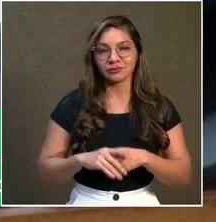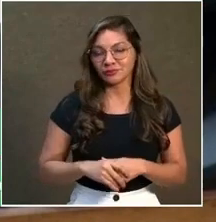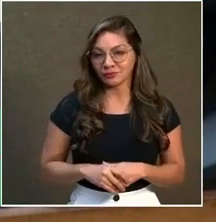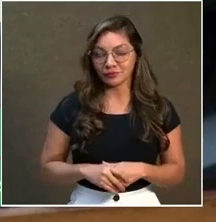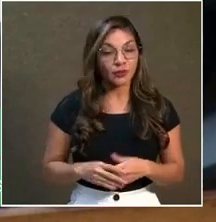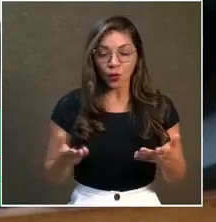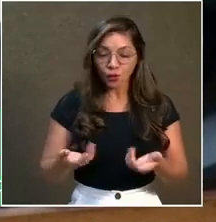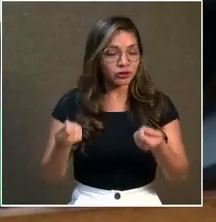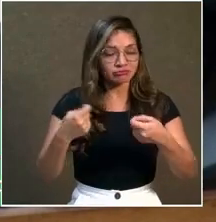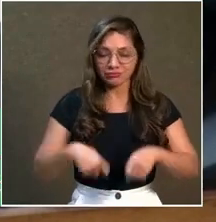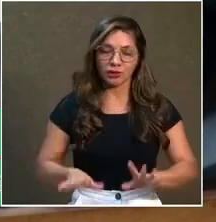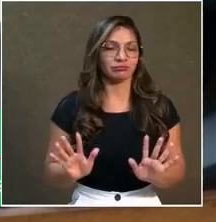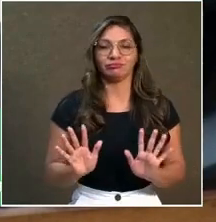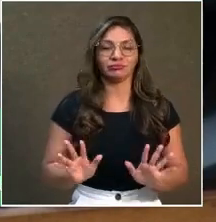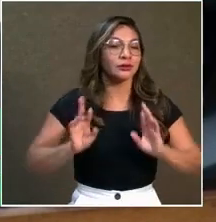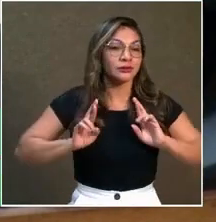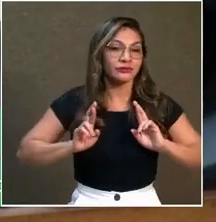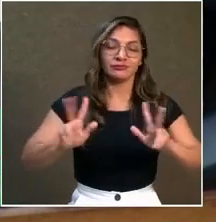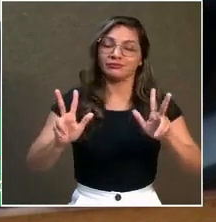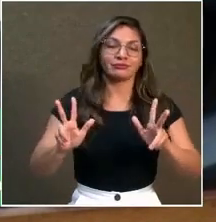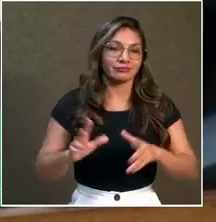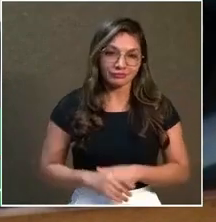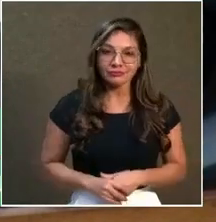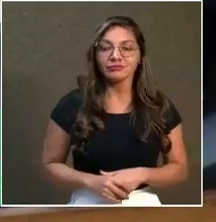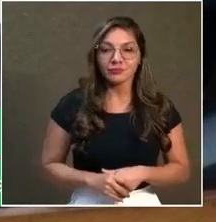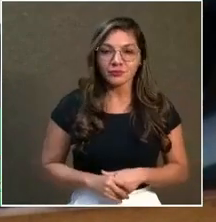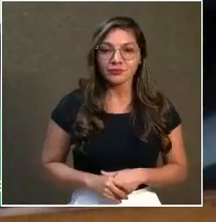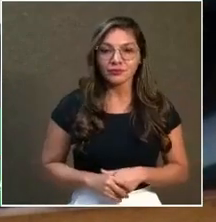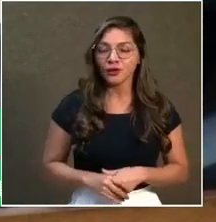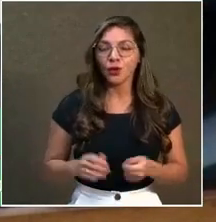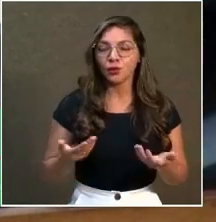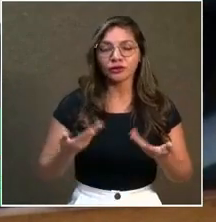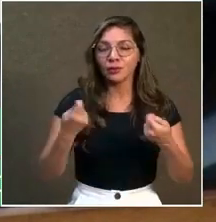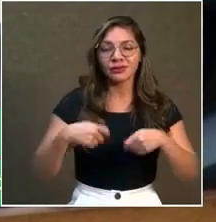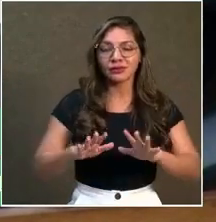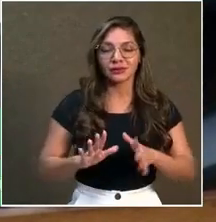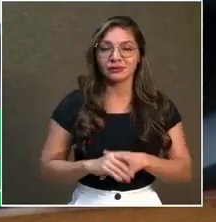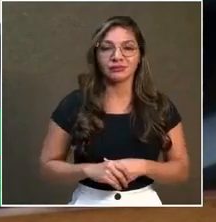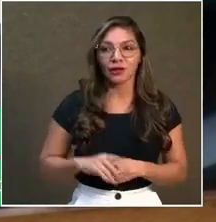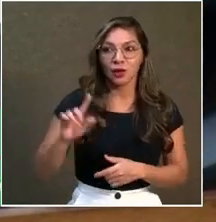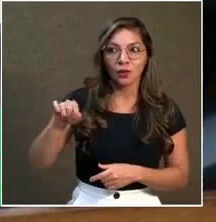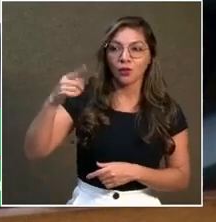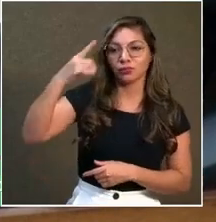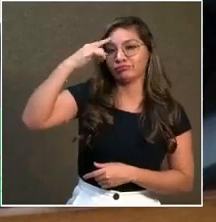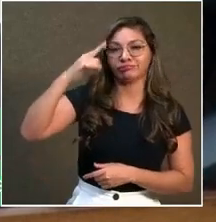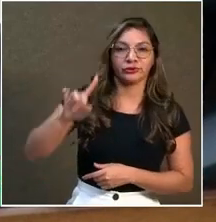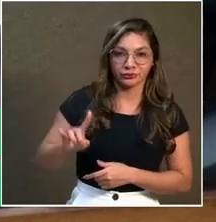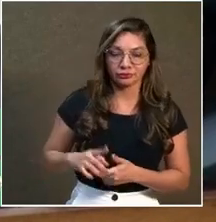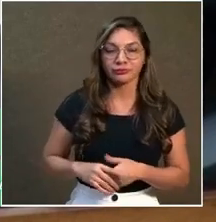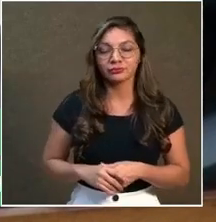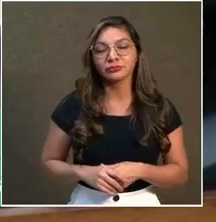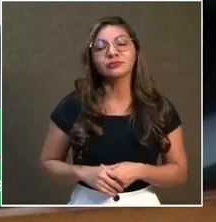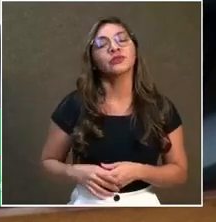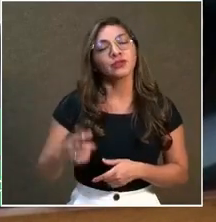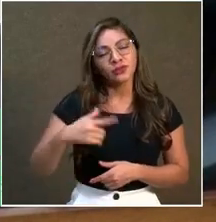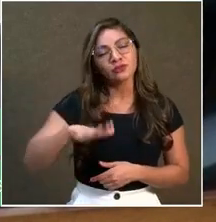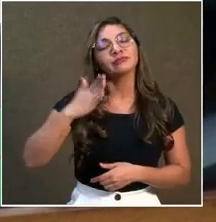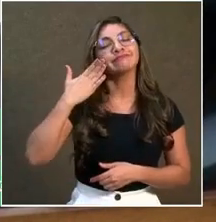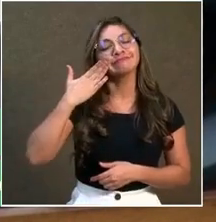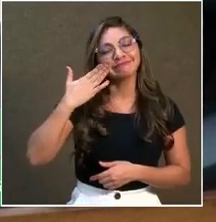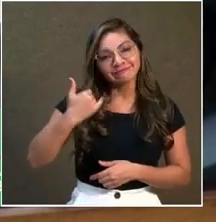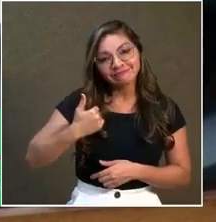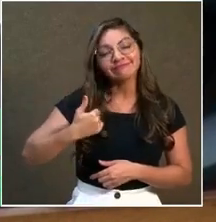é o caso, né? não é que me pareça, que não é o caso desse julgamento, né? Porque nós também sabemos